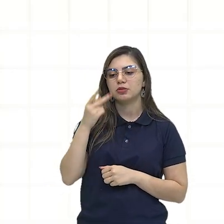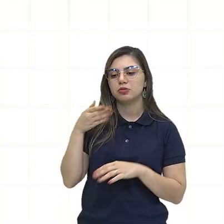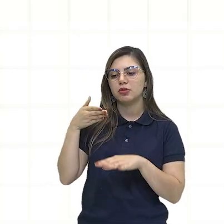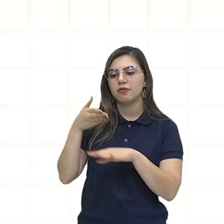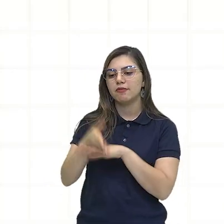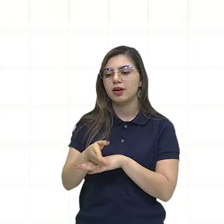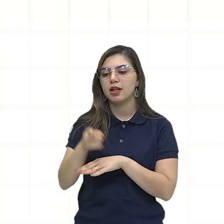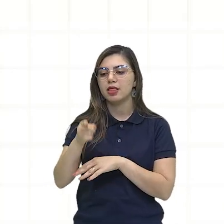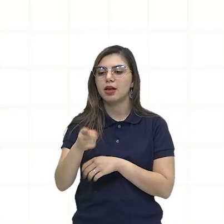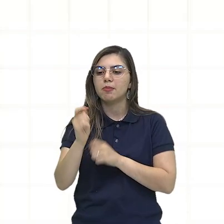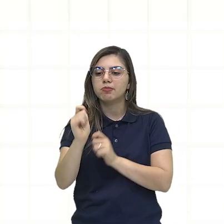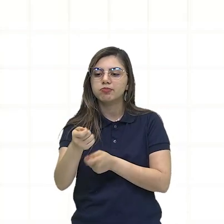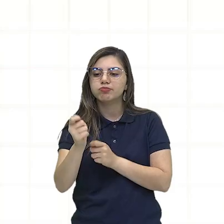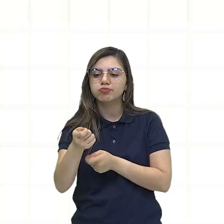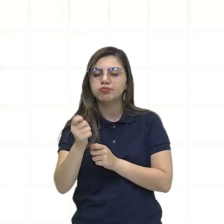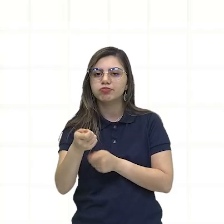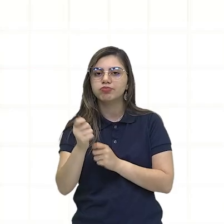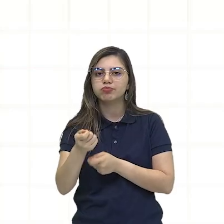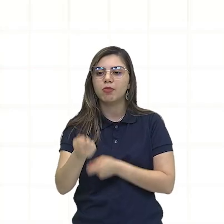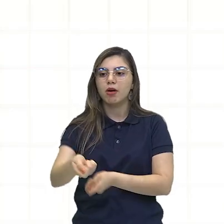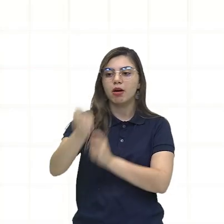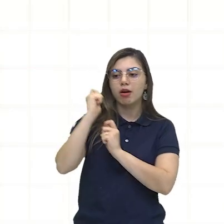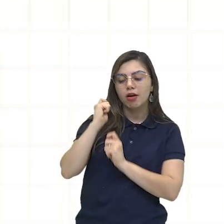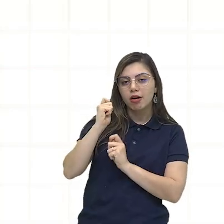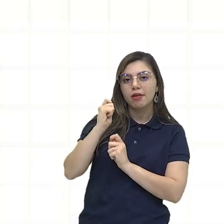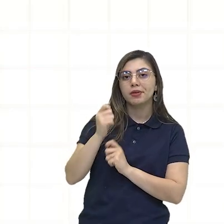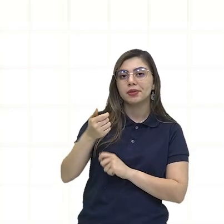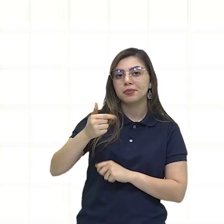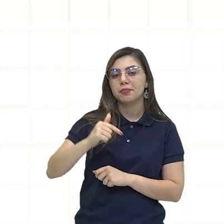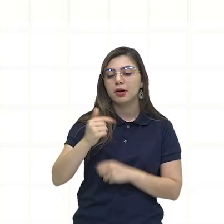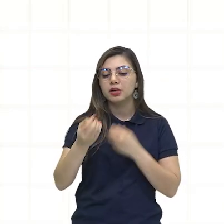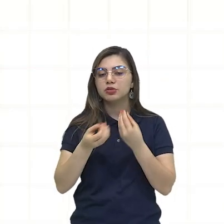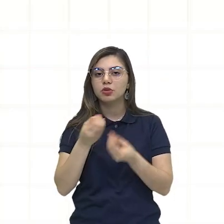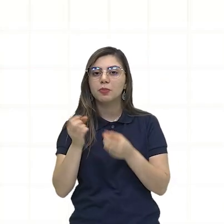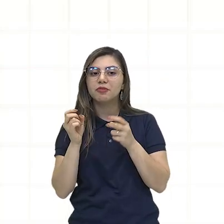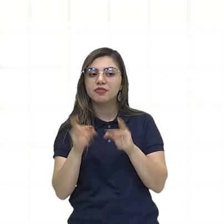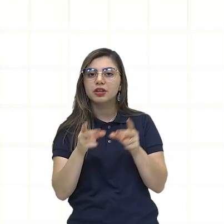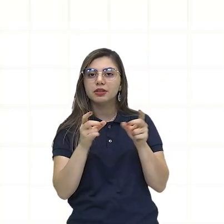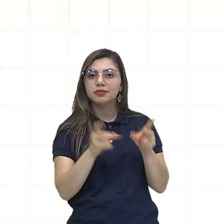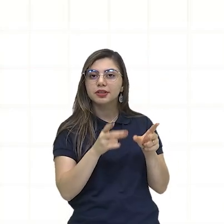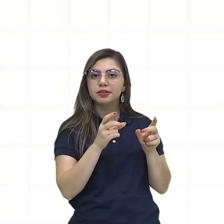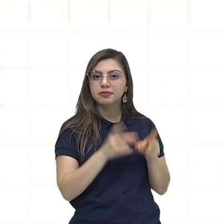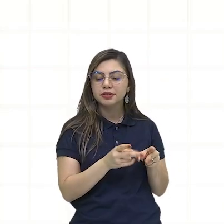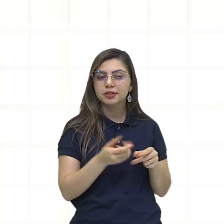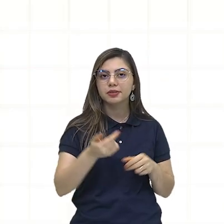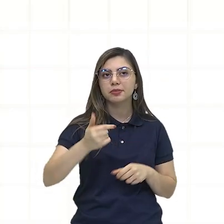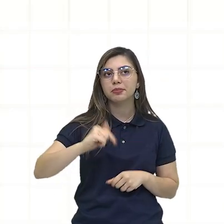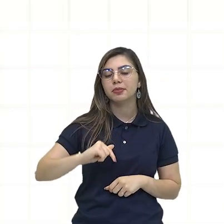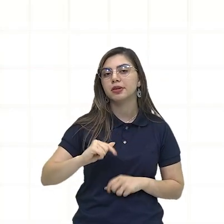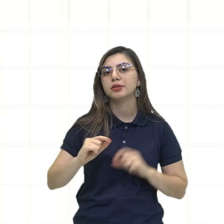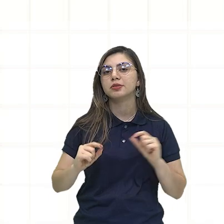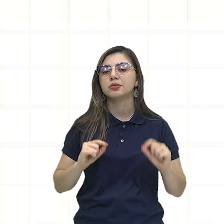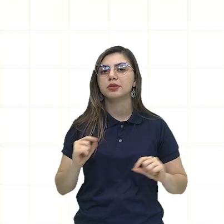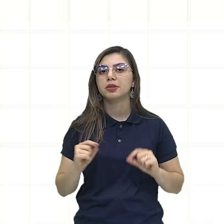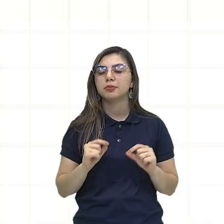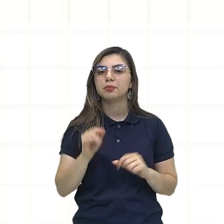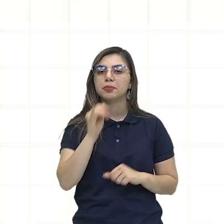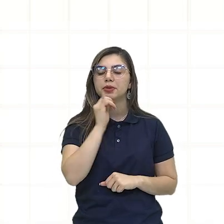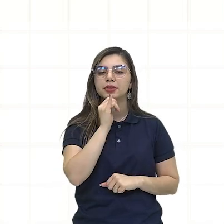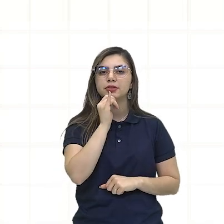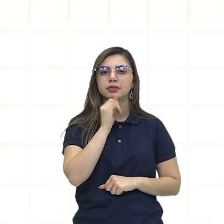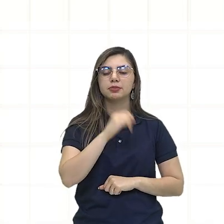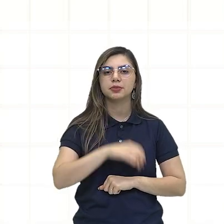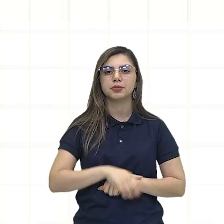esse alimento da água, na forma de comércio desse produto, na parte também de